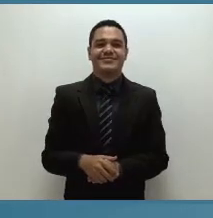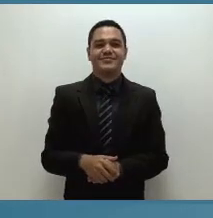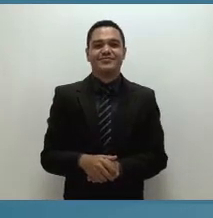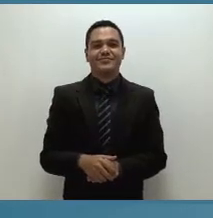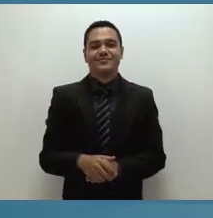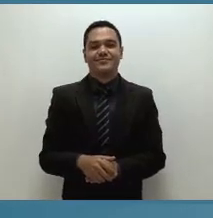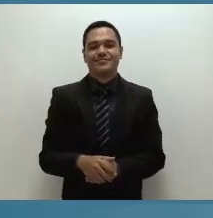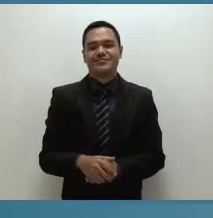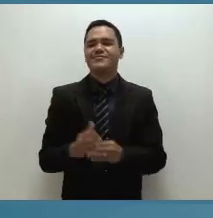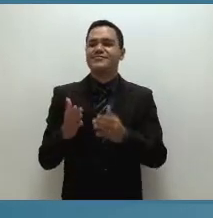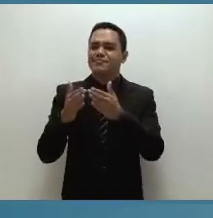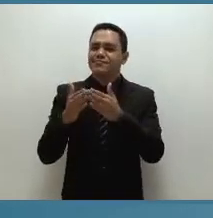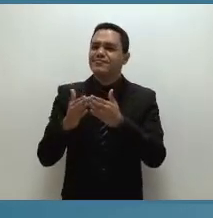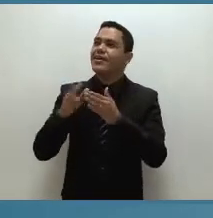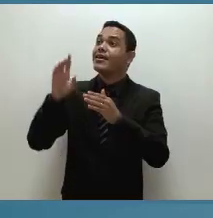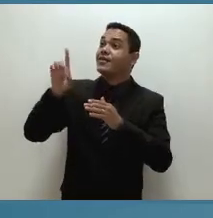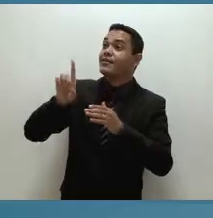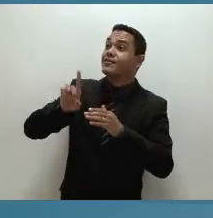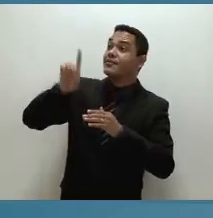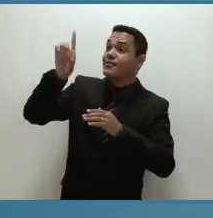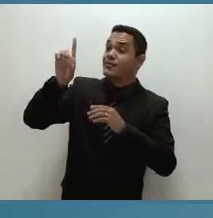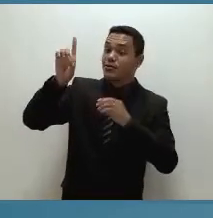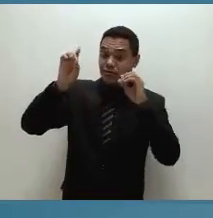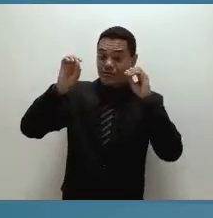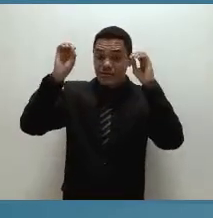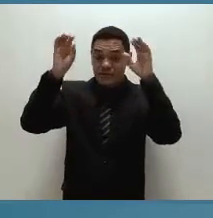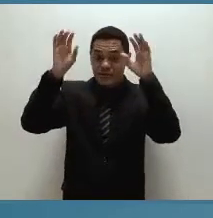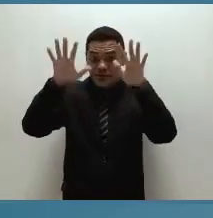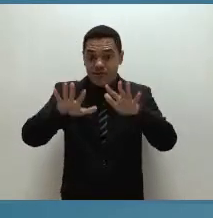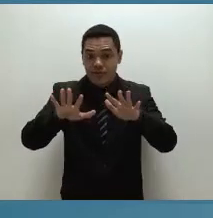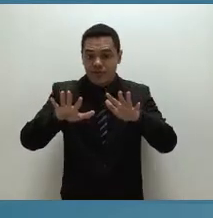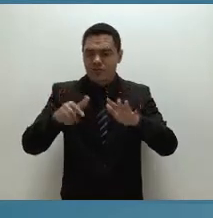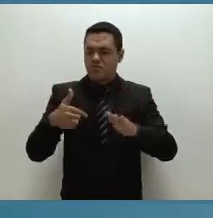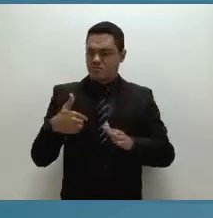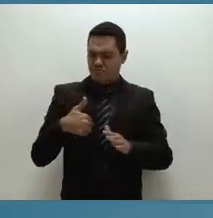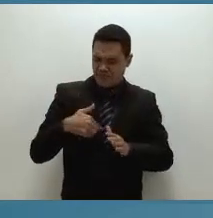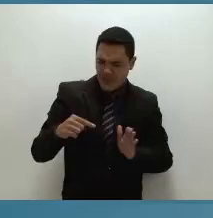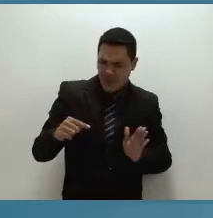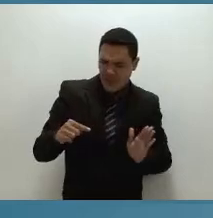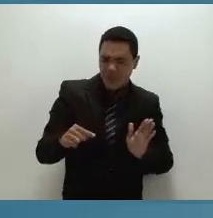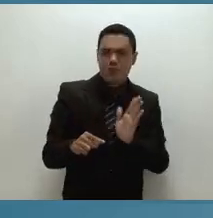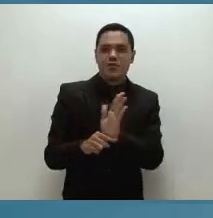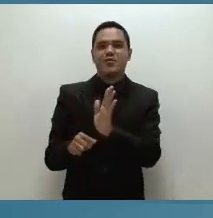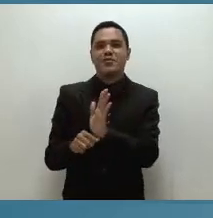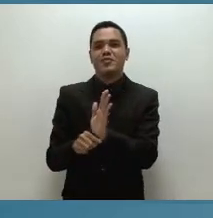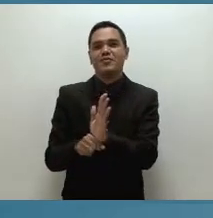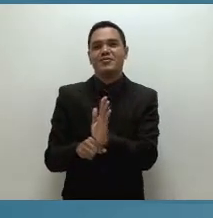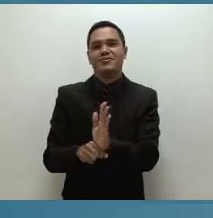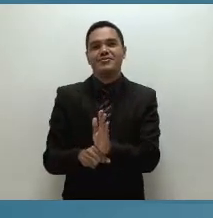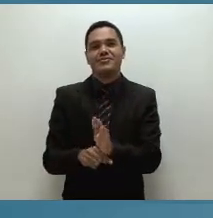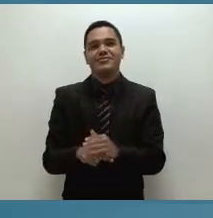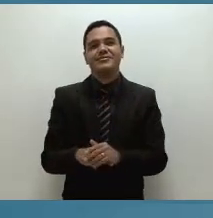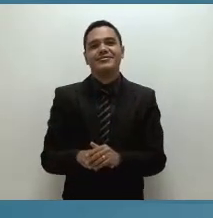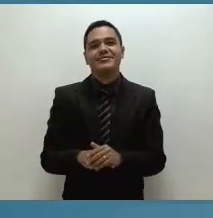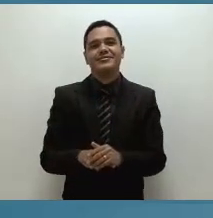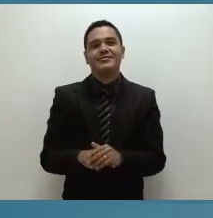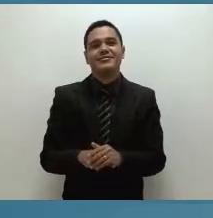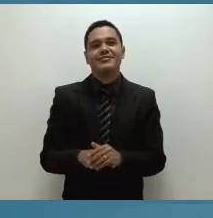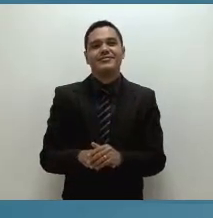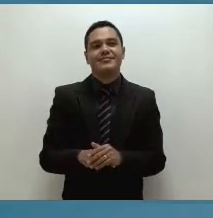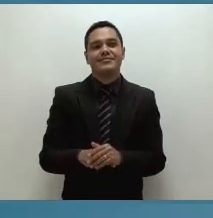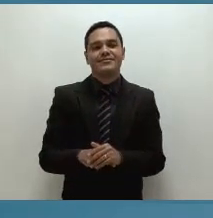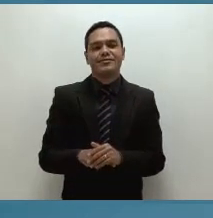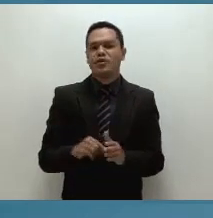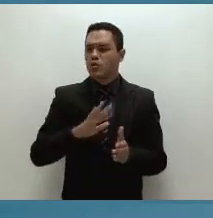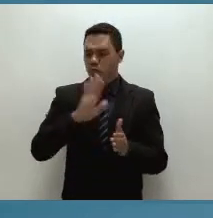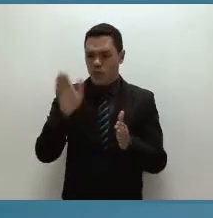as bênçãos de Deus para a senhora. Conte comigo naquilo que eu puder ajudar a senhora a saber disso. E sempre digo assim, é